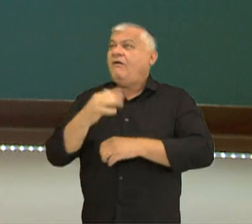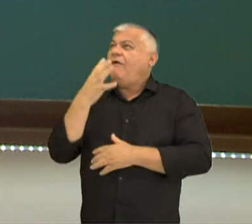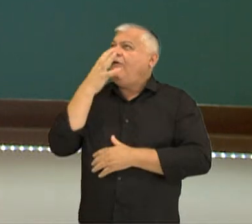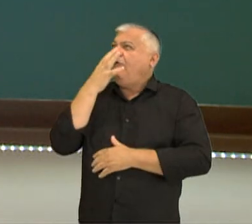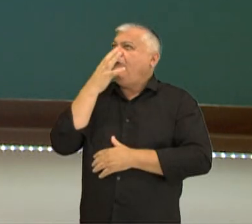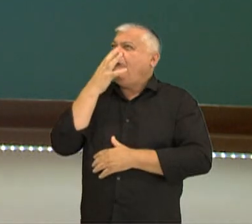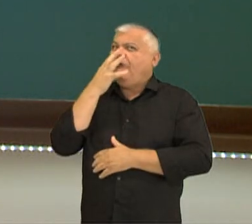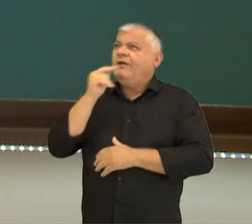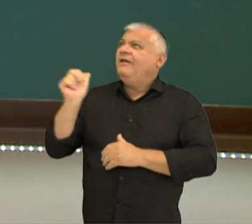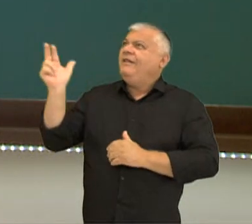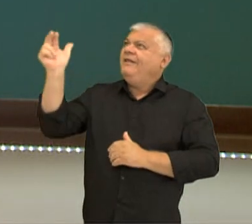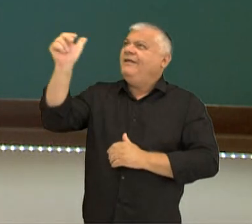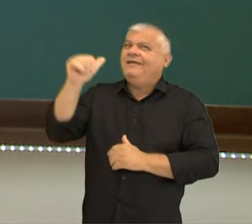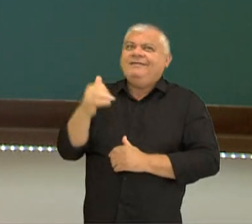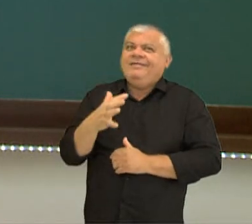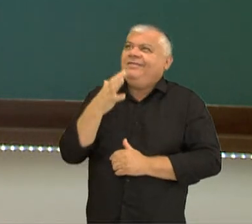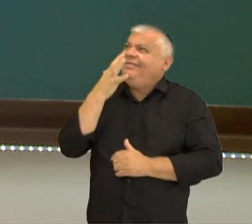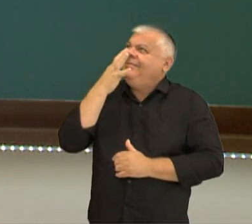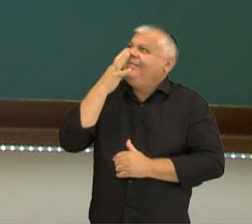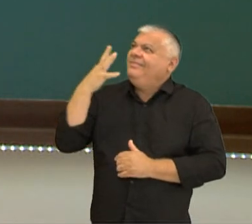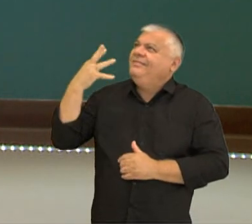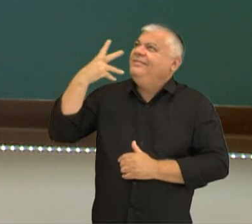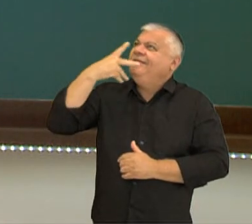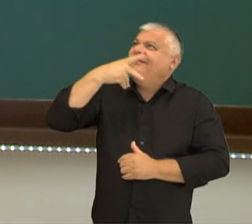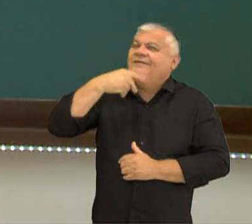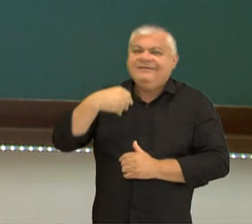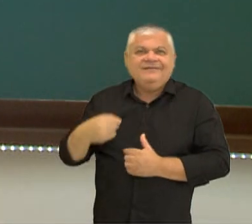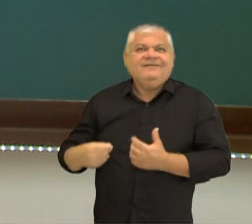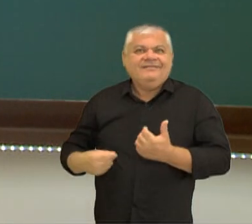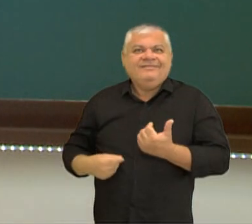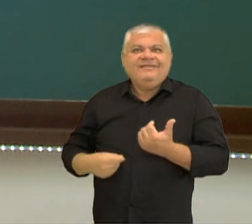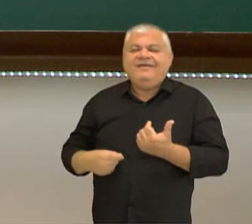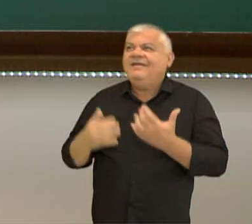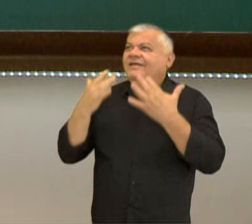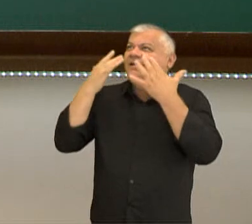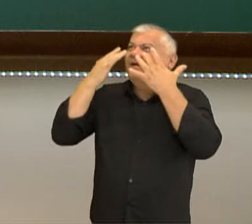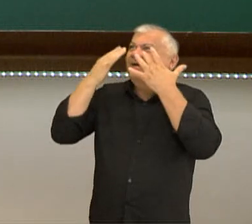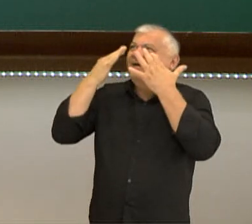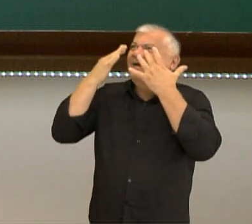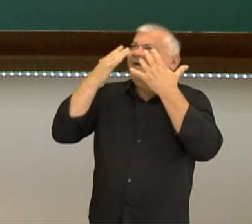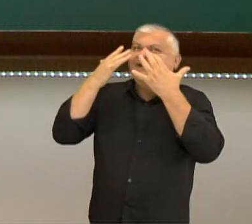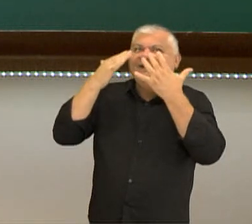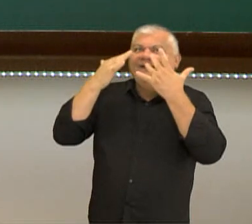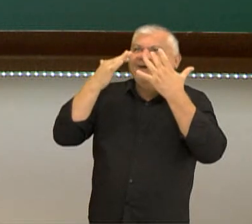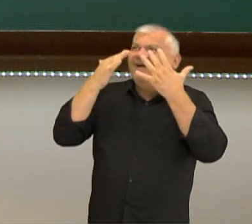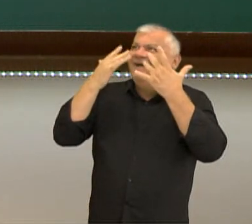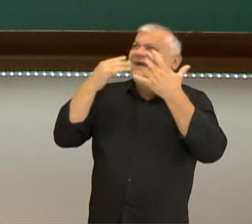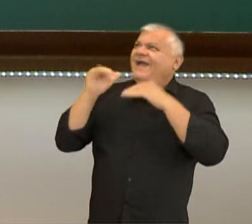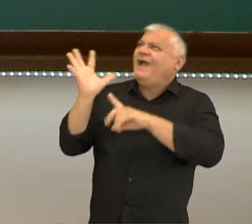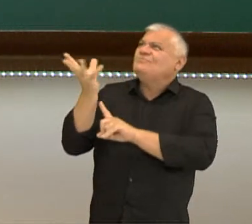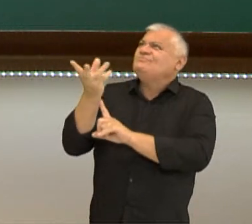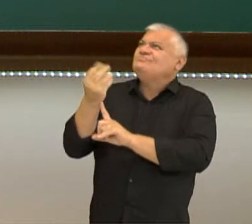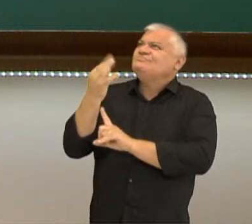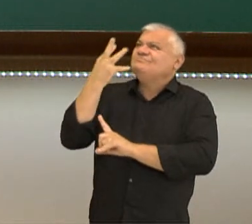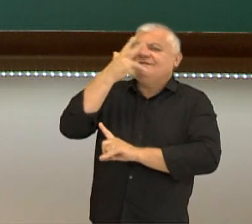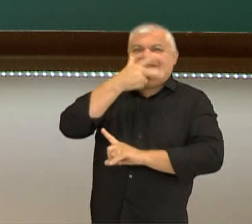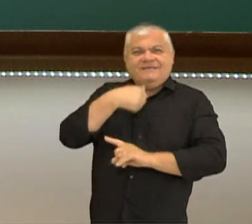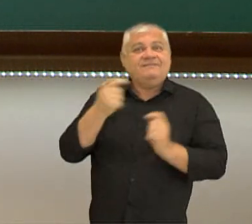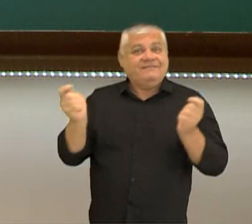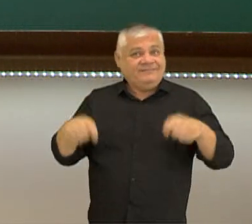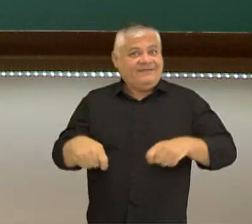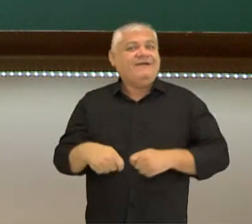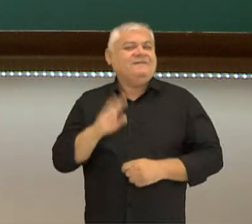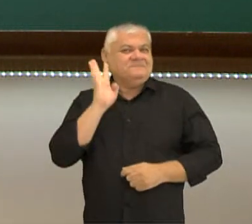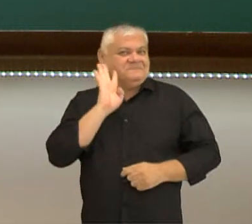obras aqui, é outra chegada, né? Você já chega com os olhinhos brilhando, com tanta arte, com tanta beleza. Então,